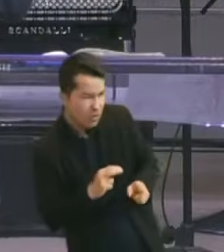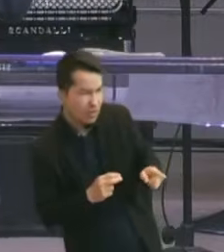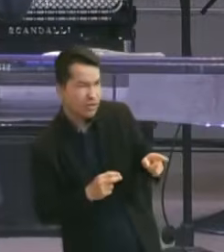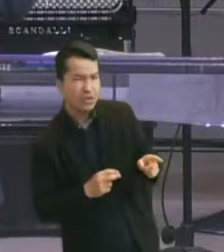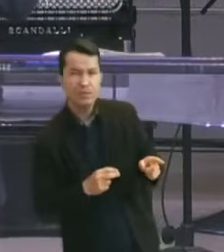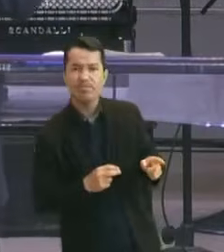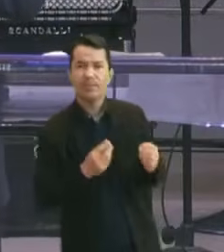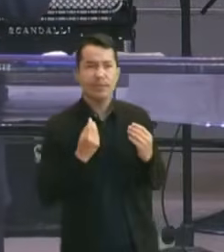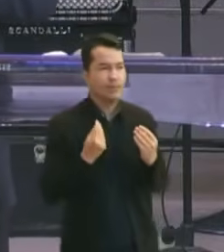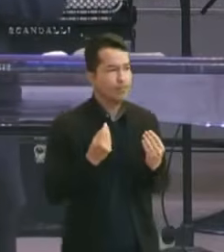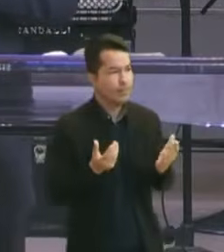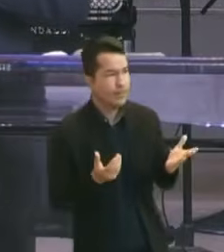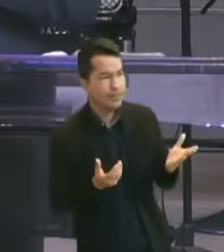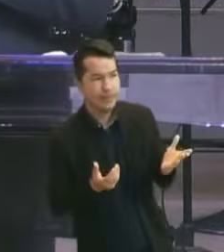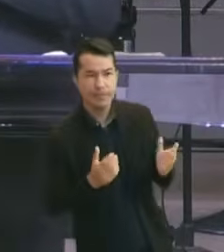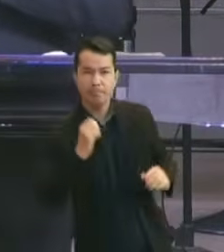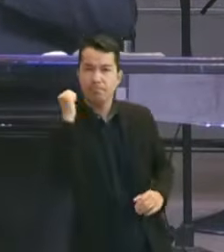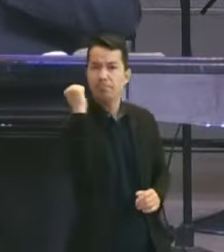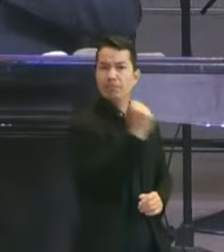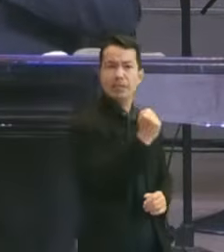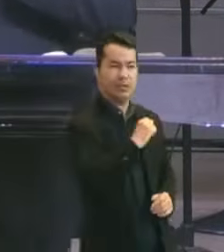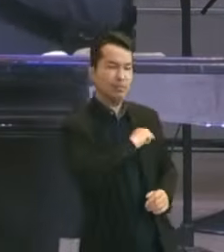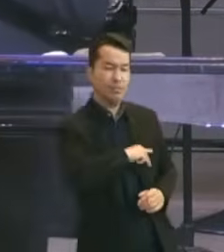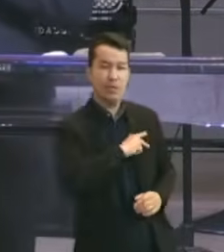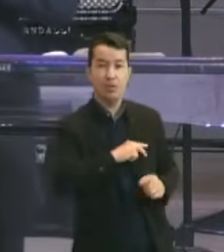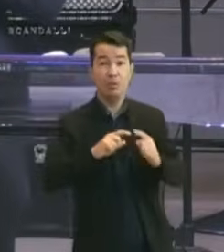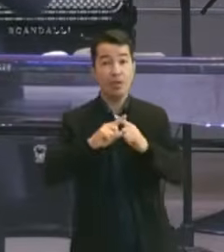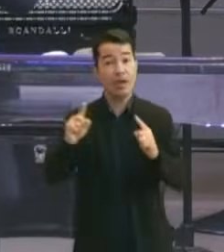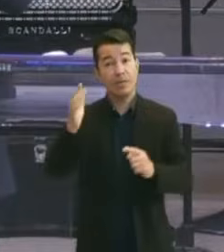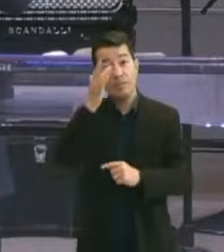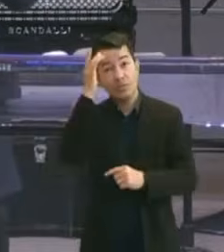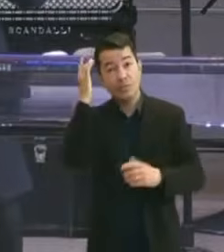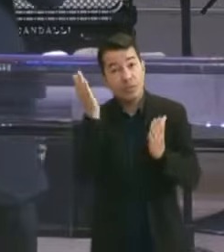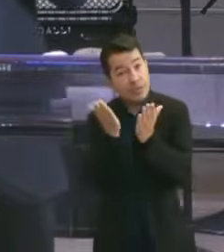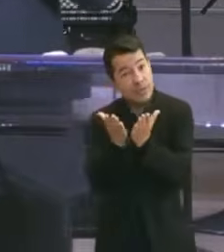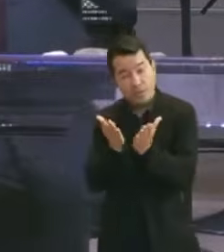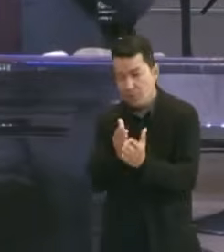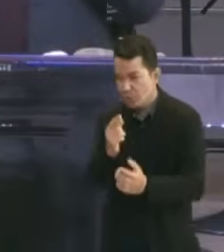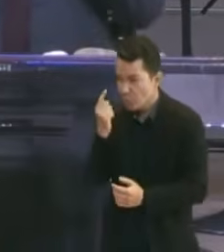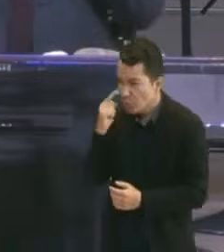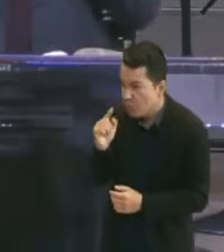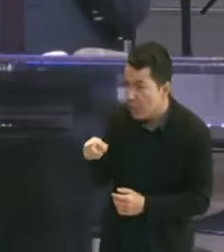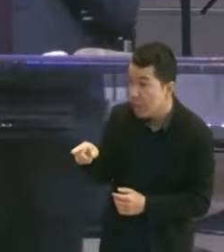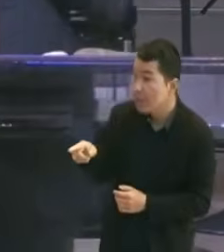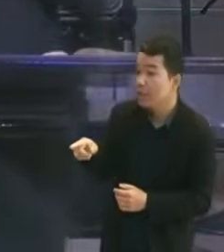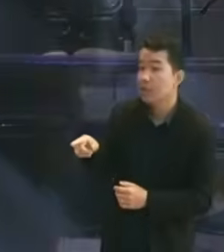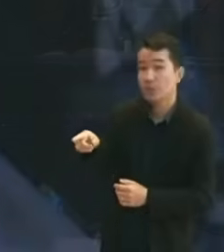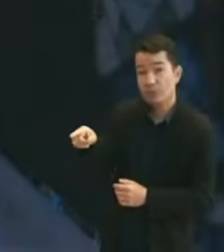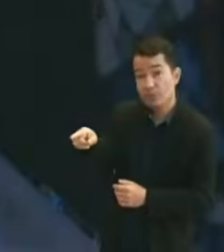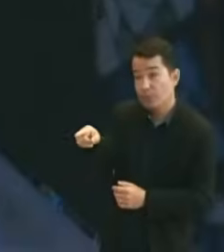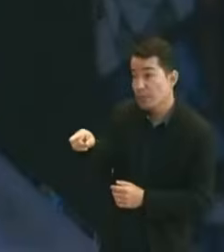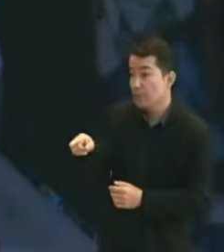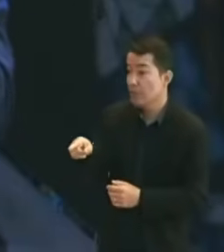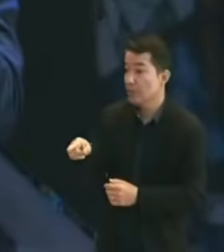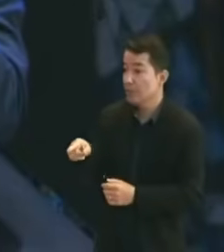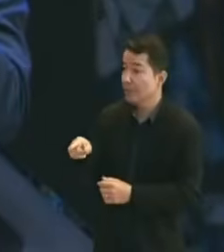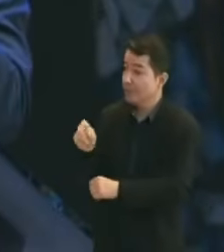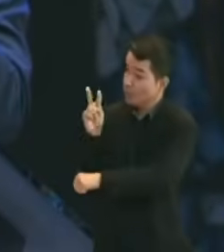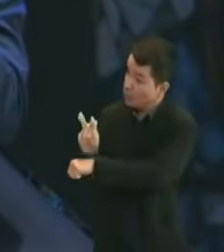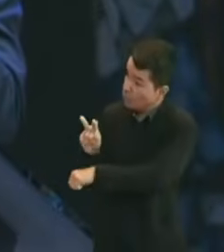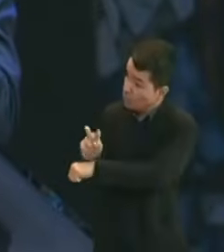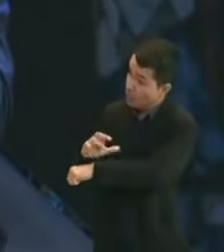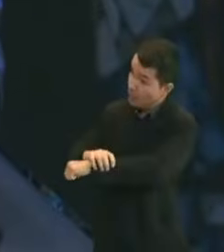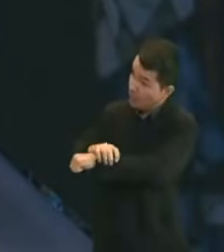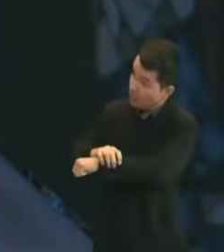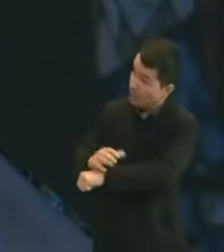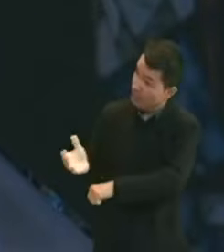de Cesareia e depois o mandaram para a cidade de Tarso. E só um adendo aqui, né? Você vê que na Bíblia está chamando